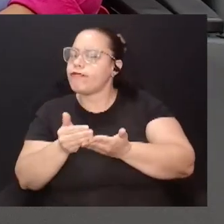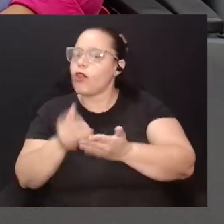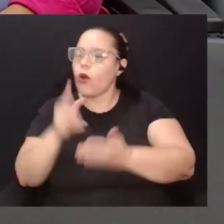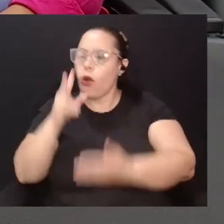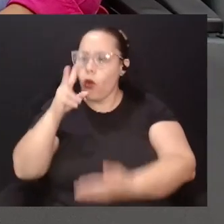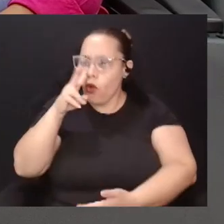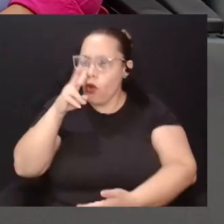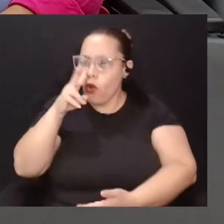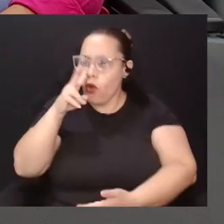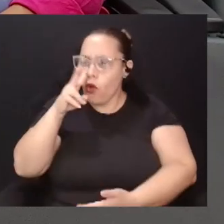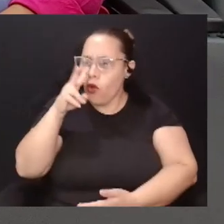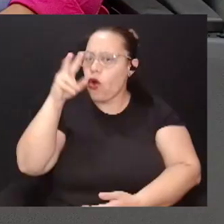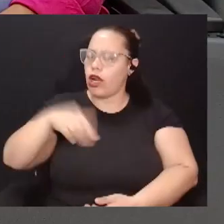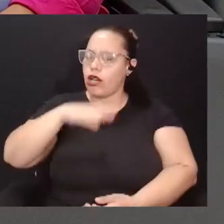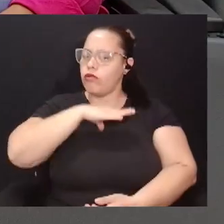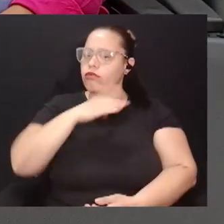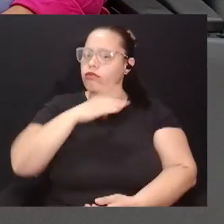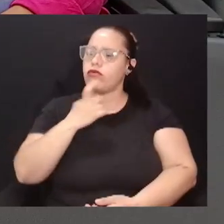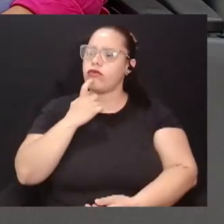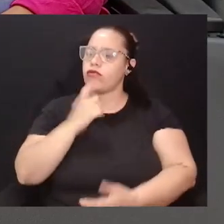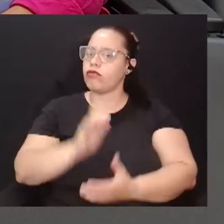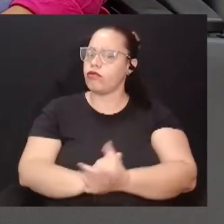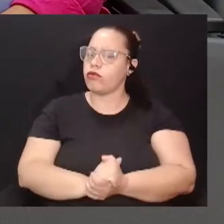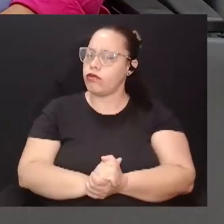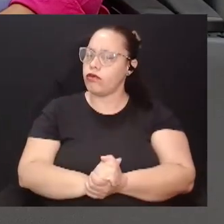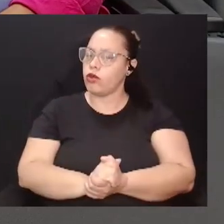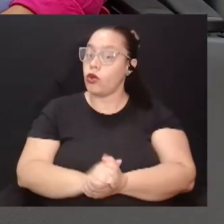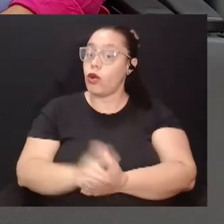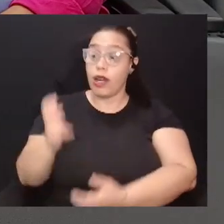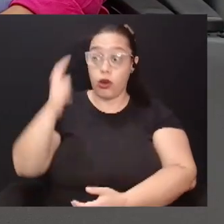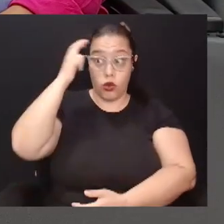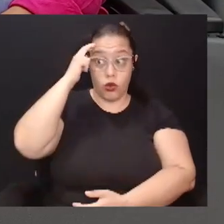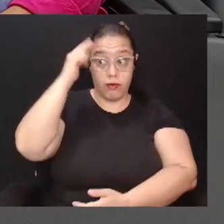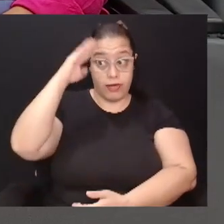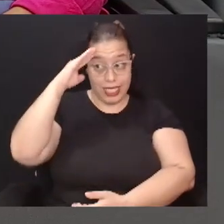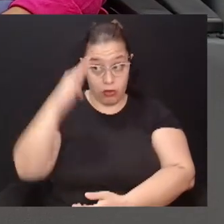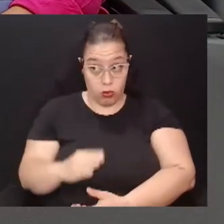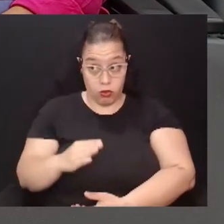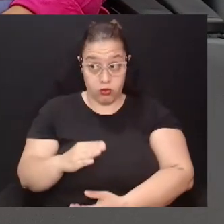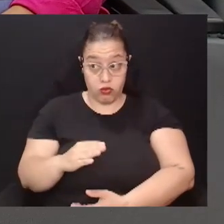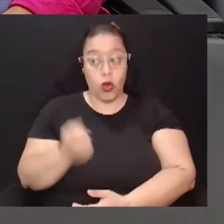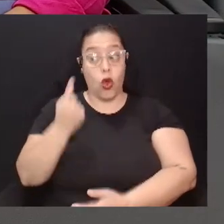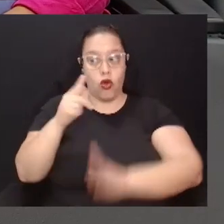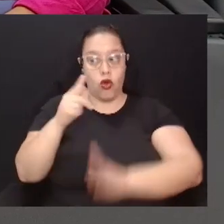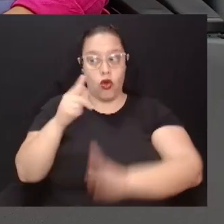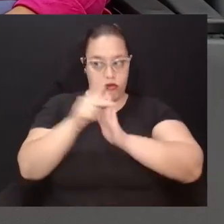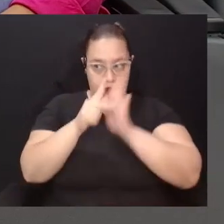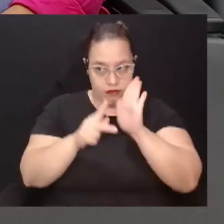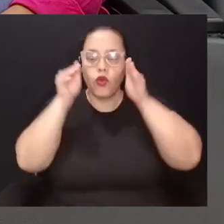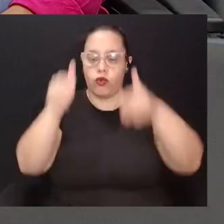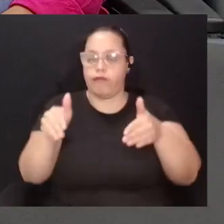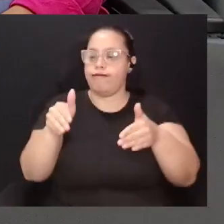na atuação forte, né, que você tem aqui no município de Campinas, na cultura principalmente. Então, um dos